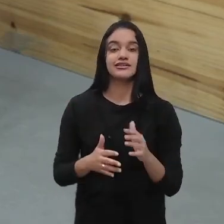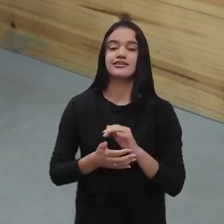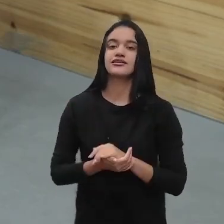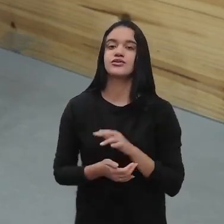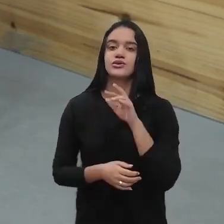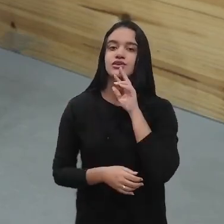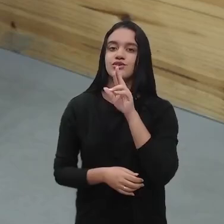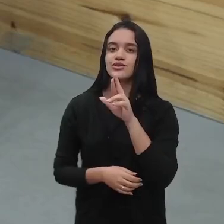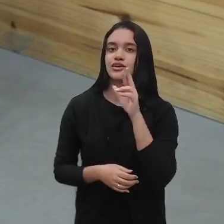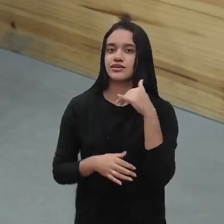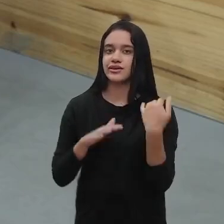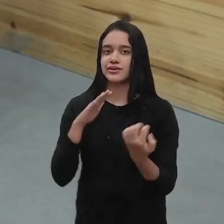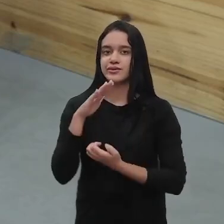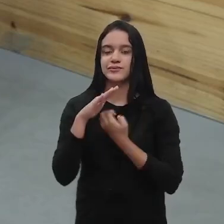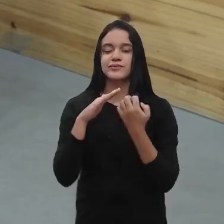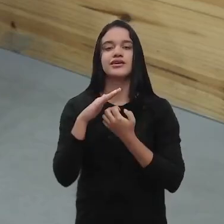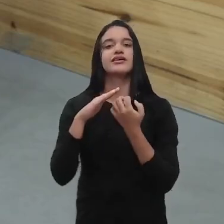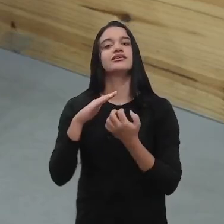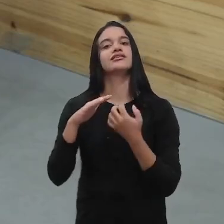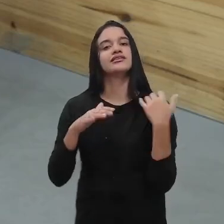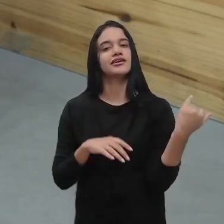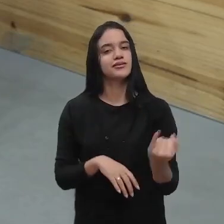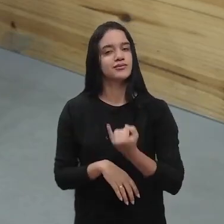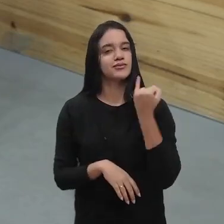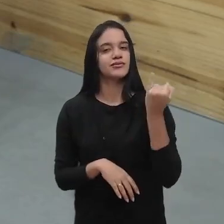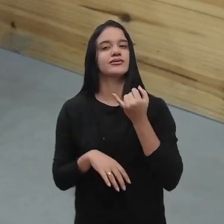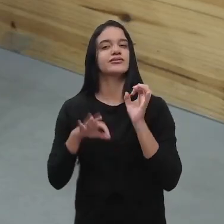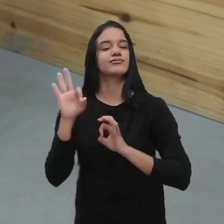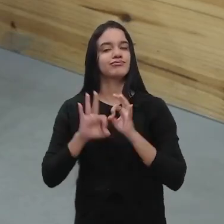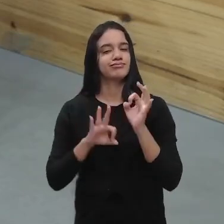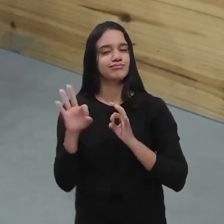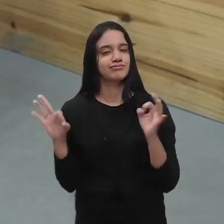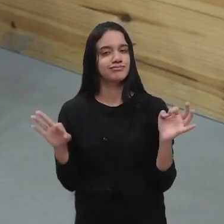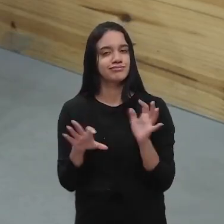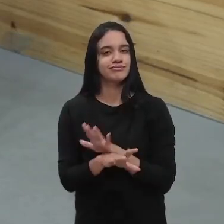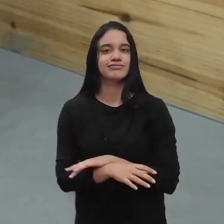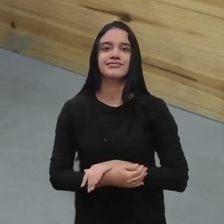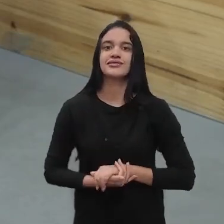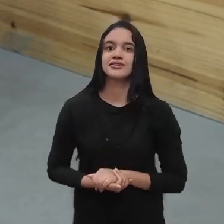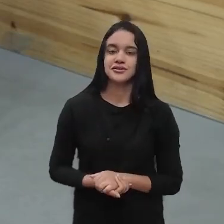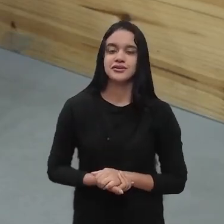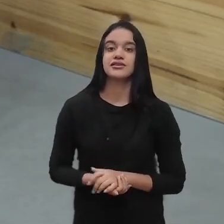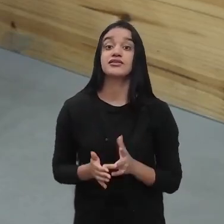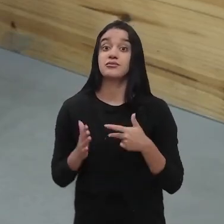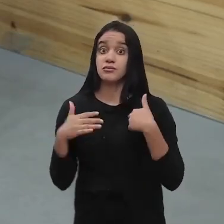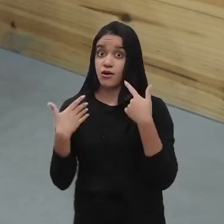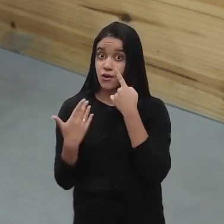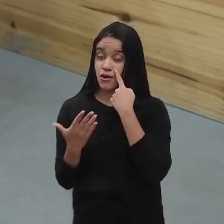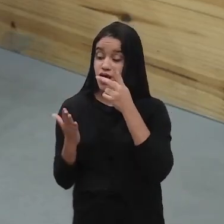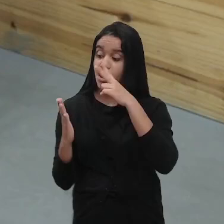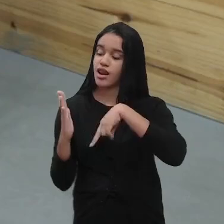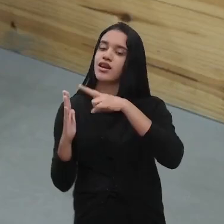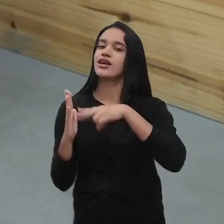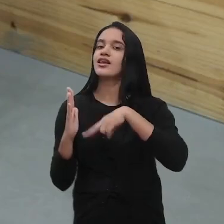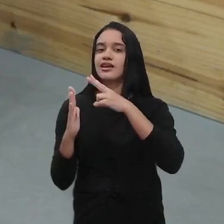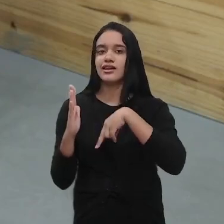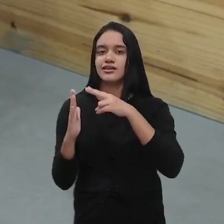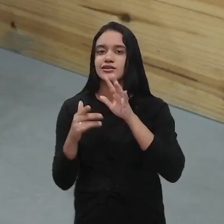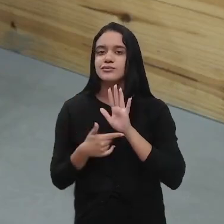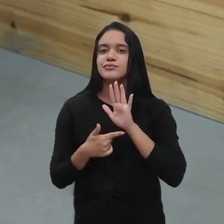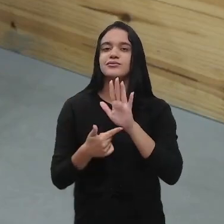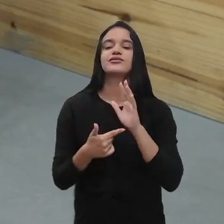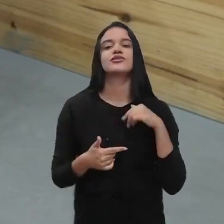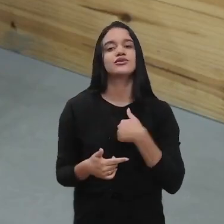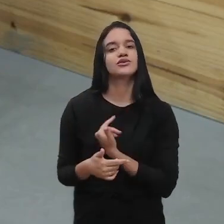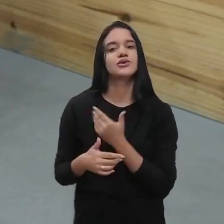para o resultado da empresa. E é importante estar preparado. Exato. Muito bem colocado. Olha aí. a leitura que Cristo trouxe para a gente. Então,